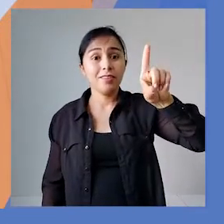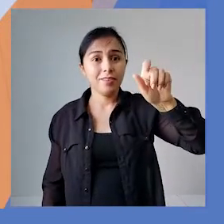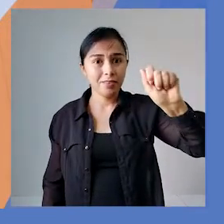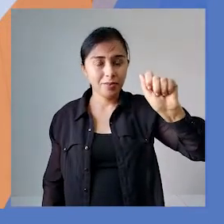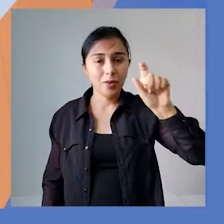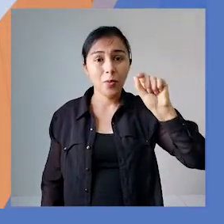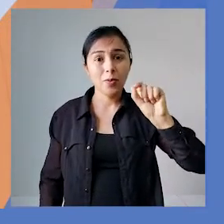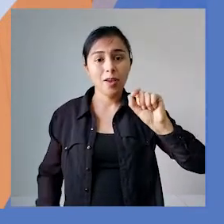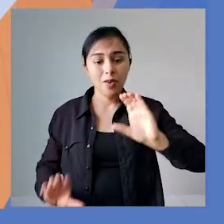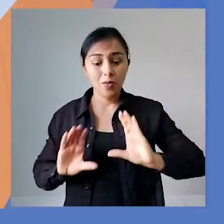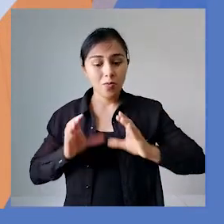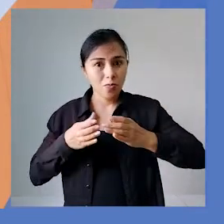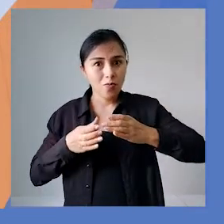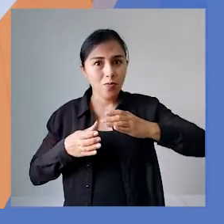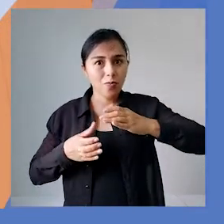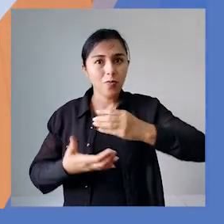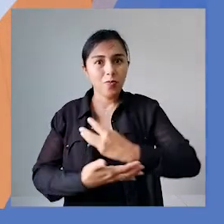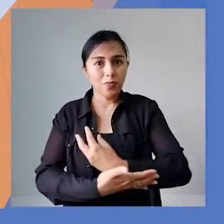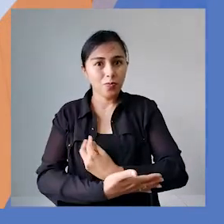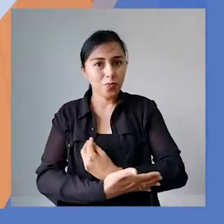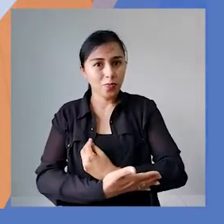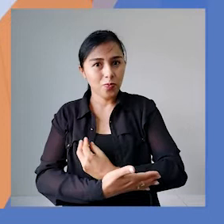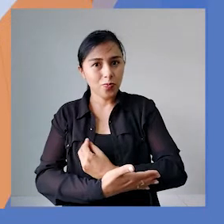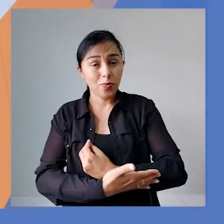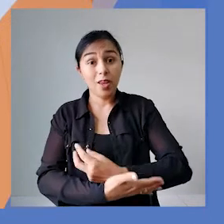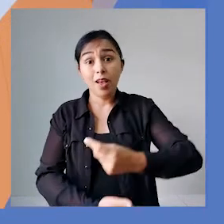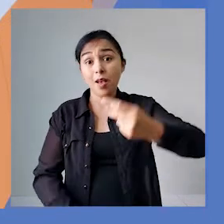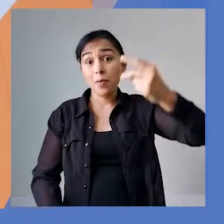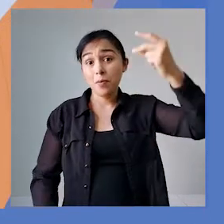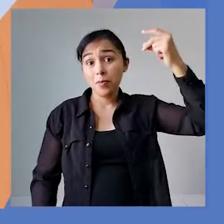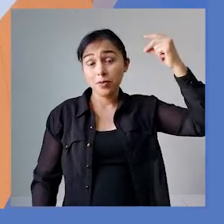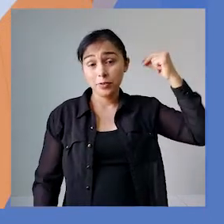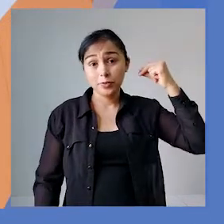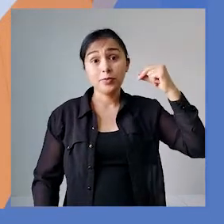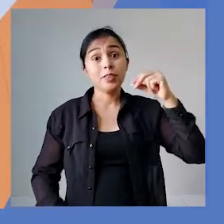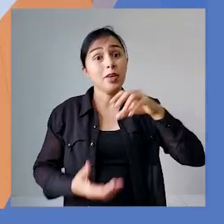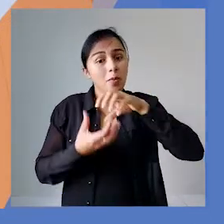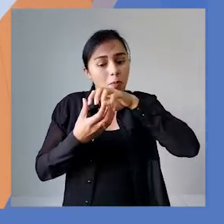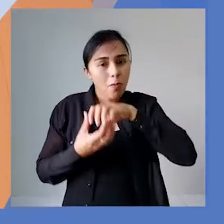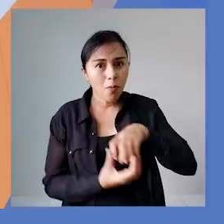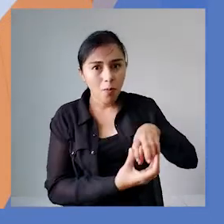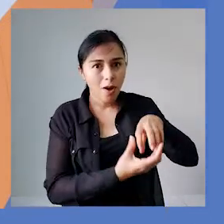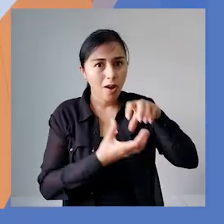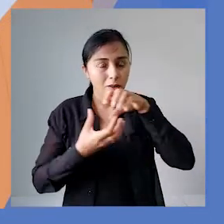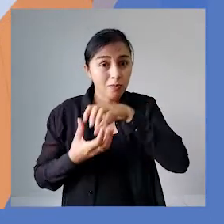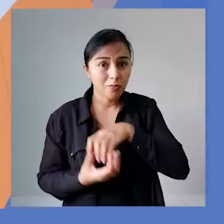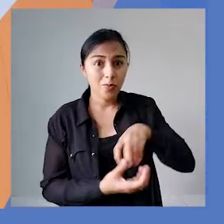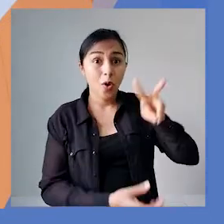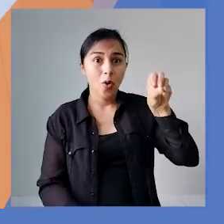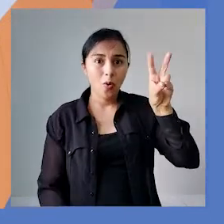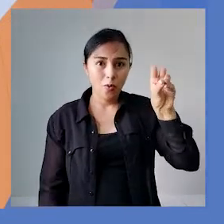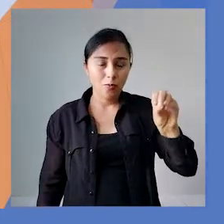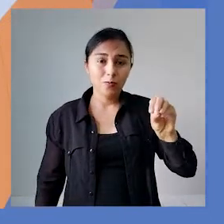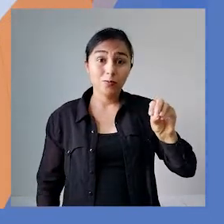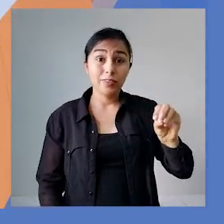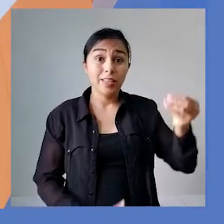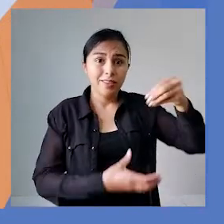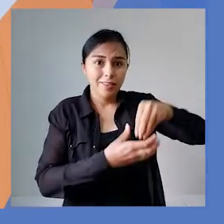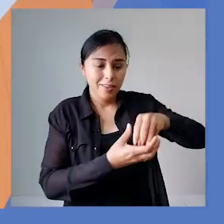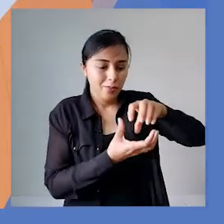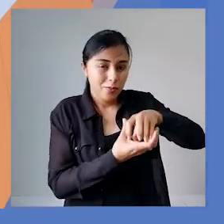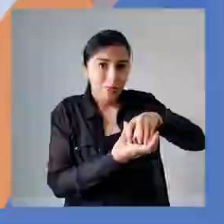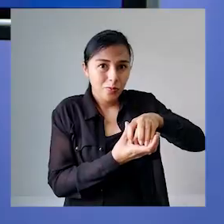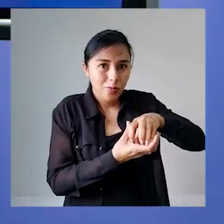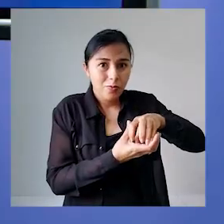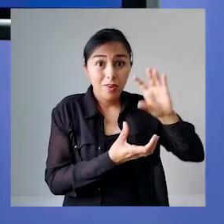que botam ovos, no interior dos quais ocorre o desenvolvimento embrionário. Sobre esses animais é correto afirmar que,